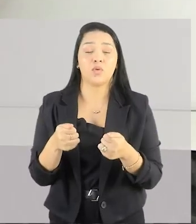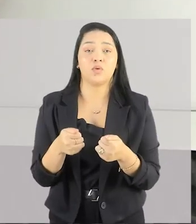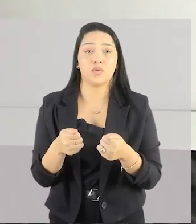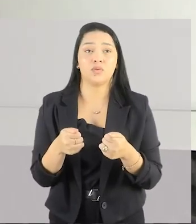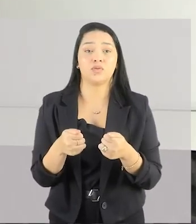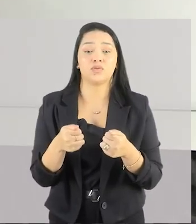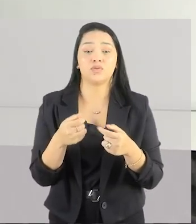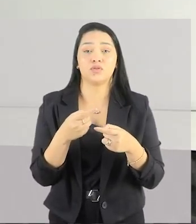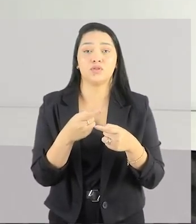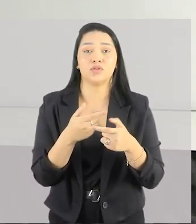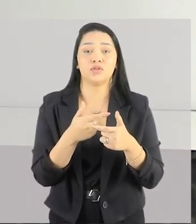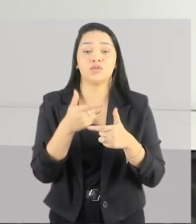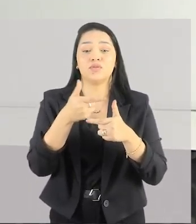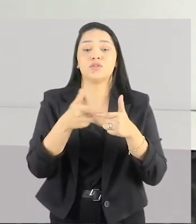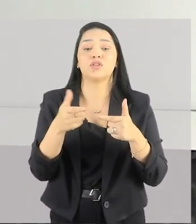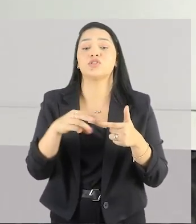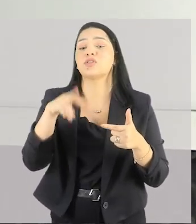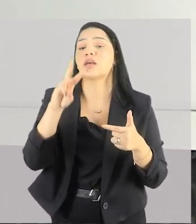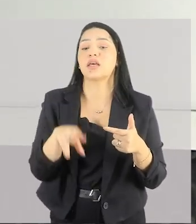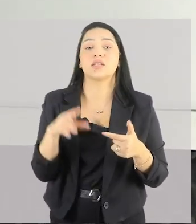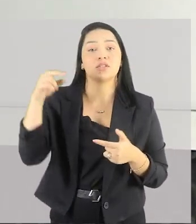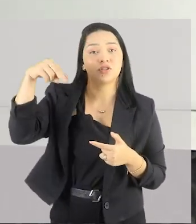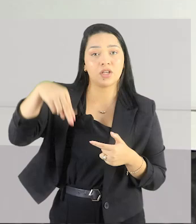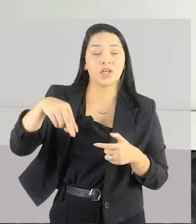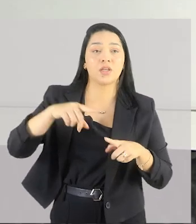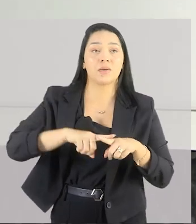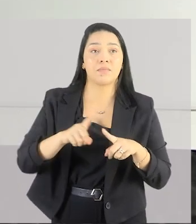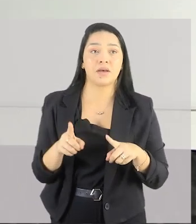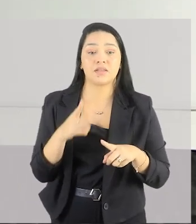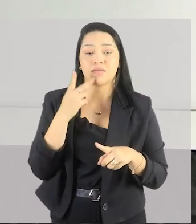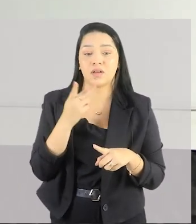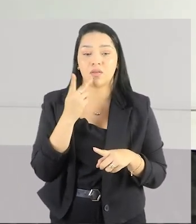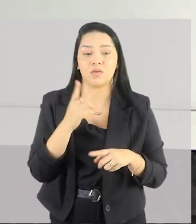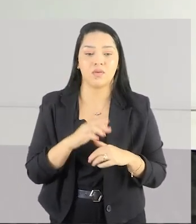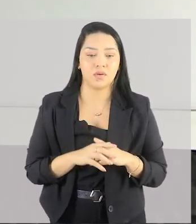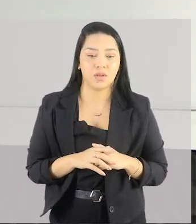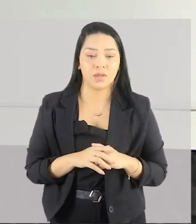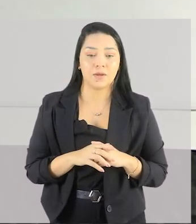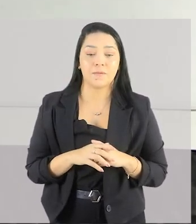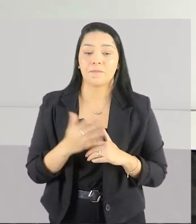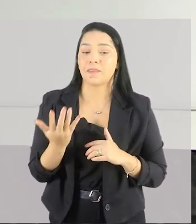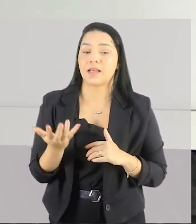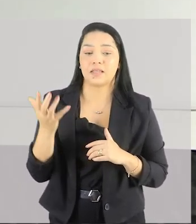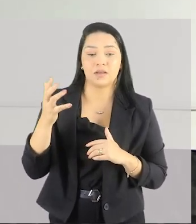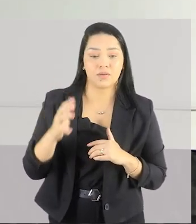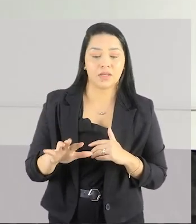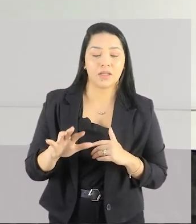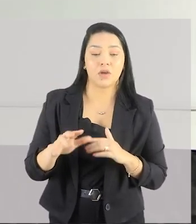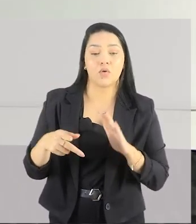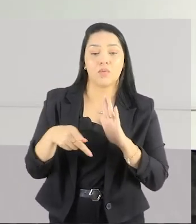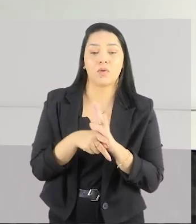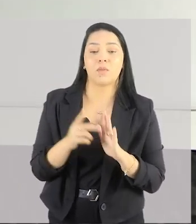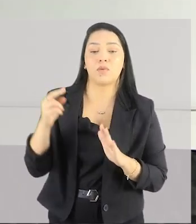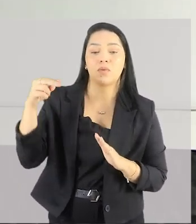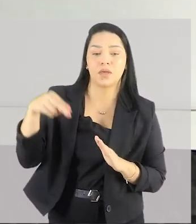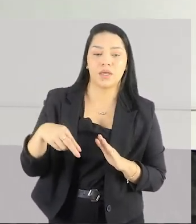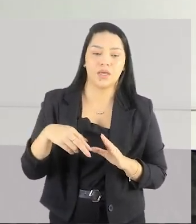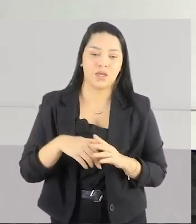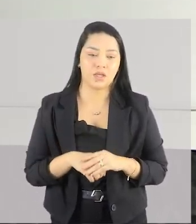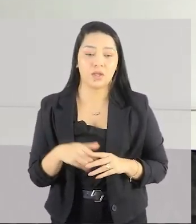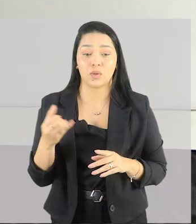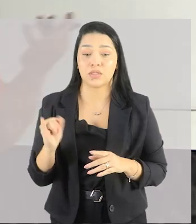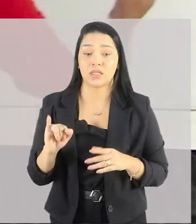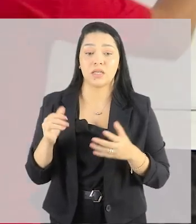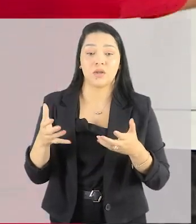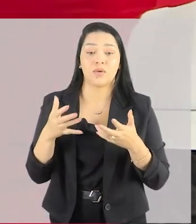os divisores de quem? De n. Só que ele foi bem claro, né? Ele disse que ele não queria o próprio n. Então, se ele não